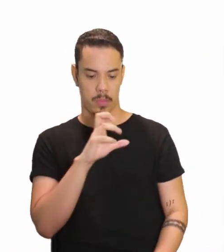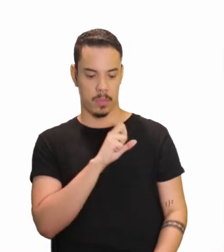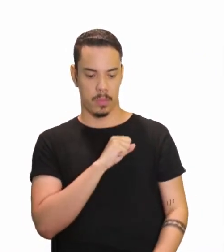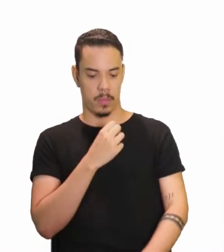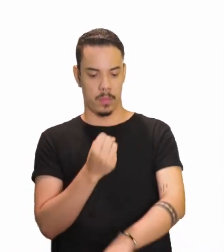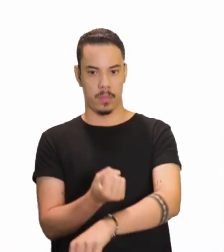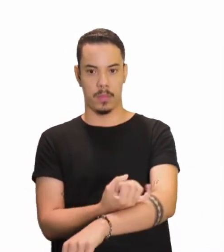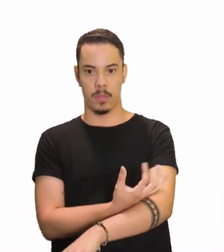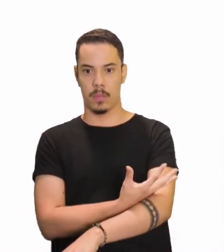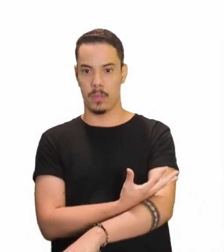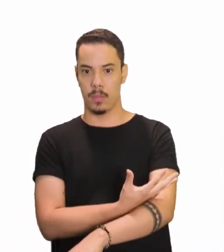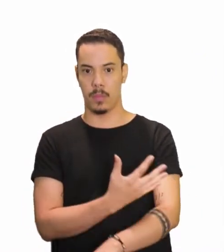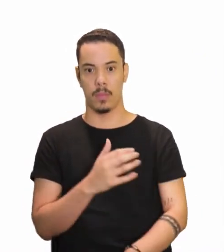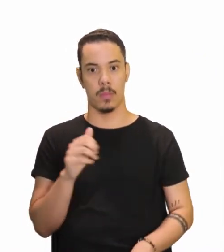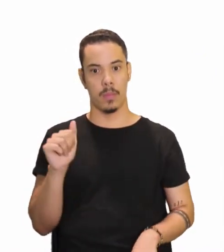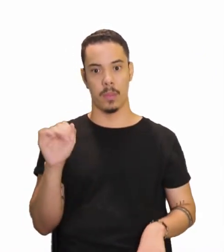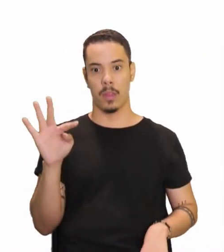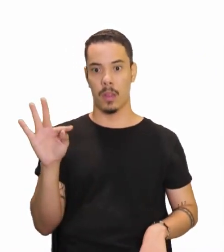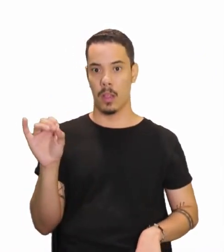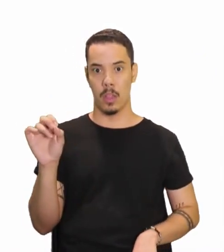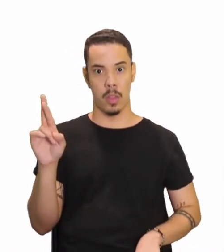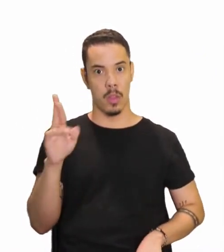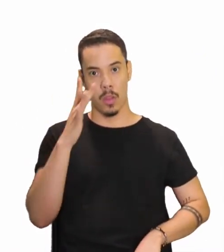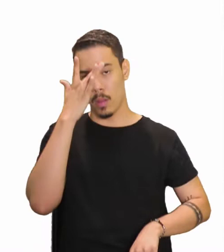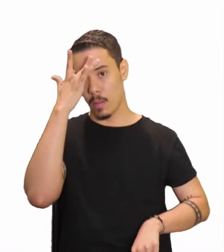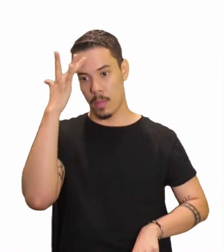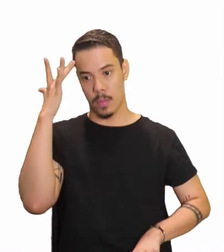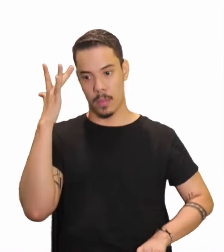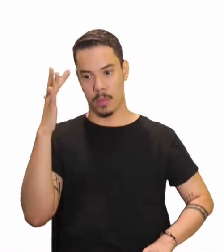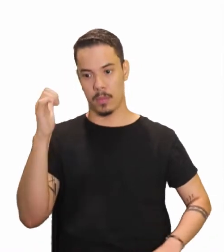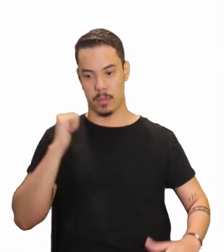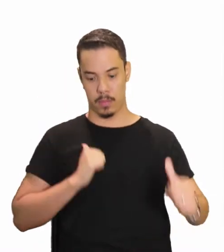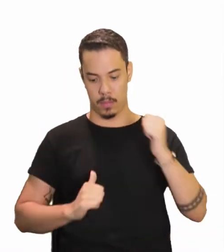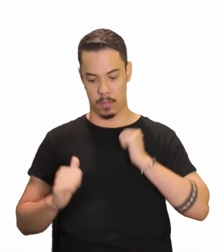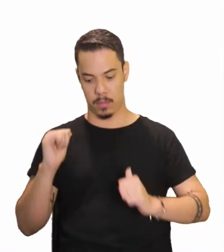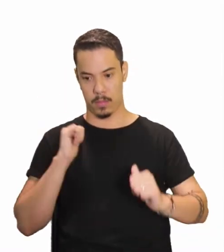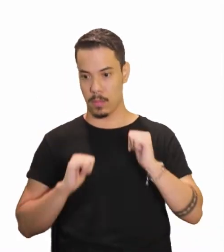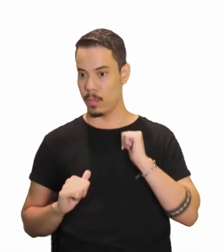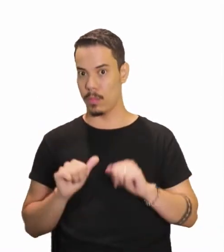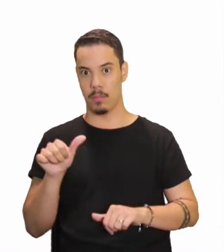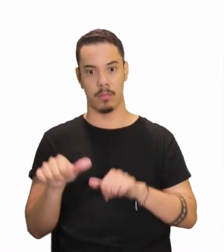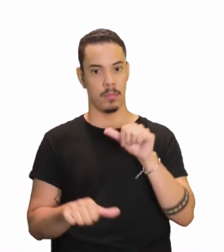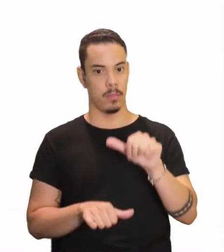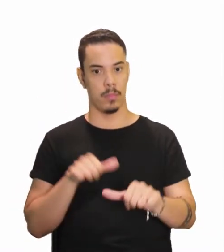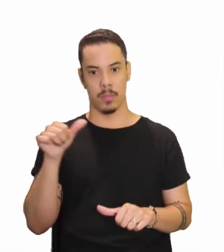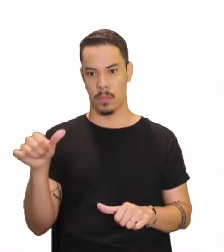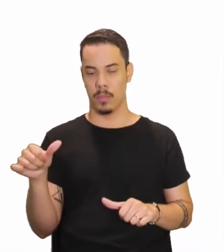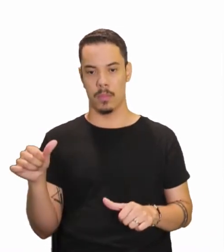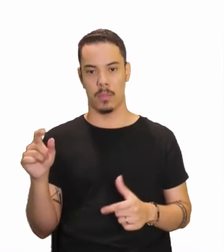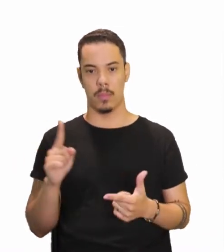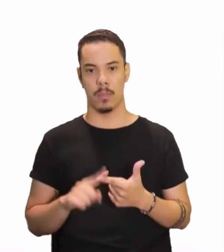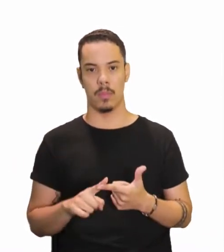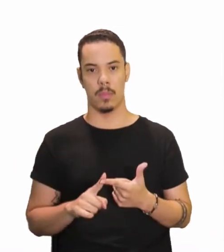sentimento, ator é uma pessoa que tem aí a profissão de atuar, viu só? Muda totalmente.